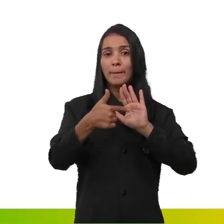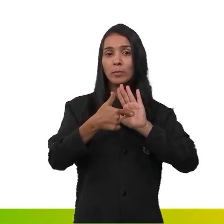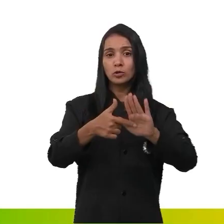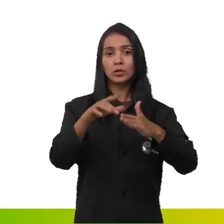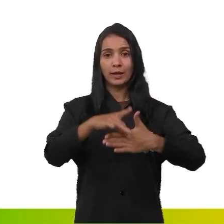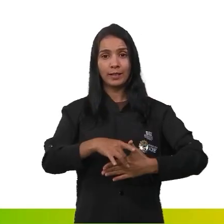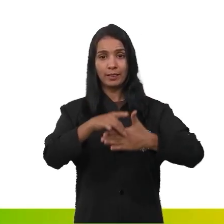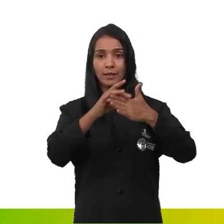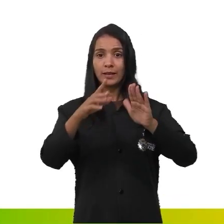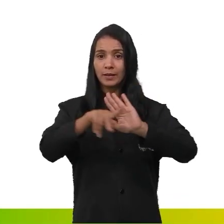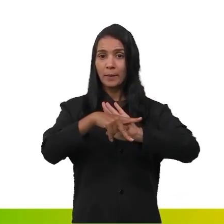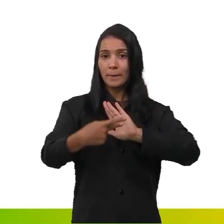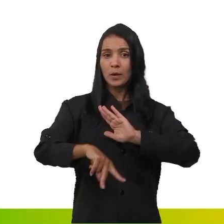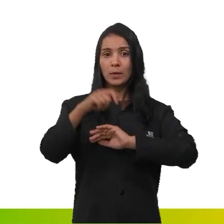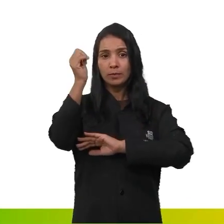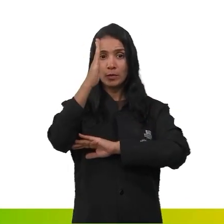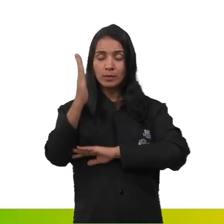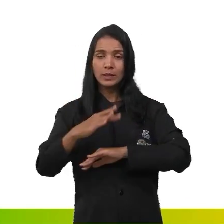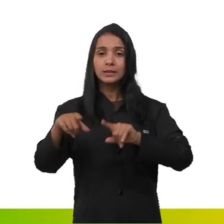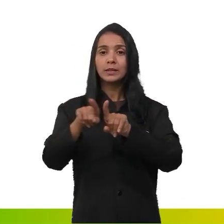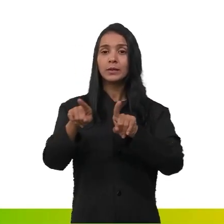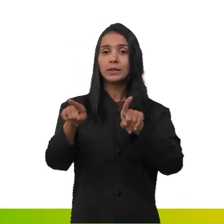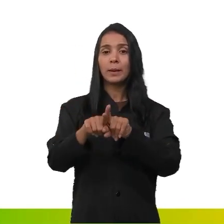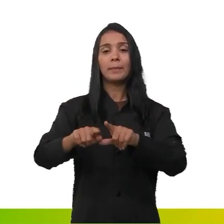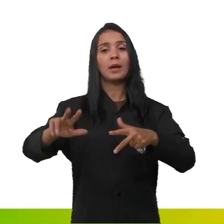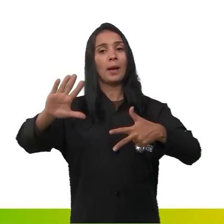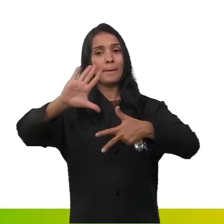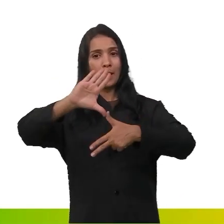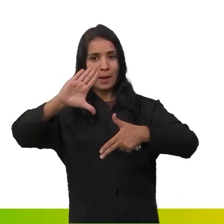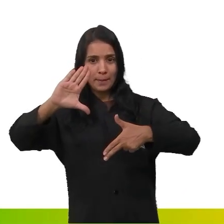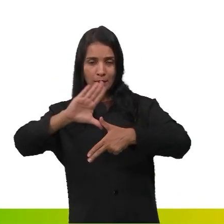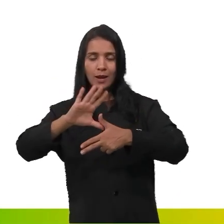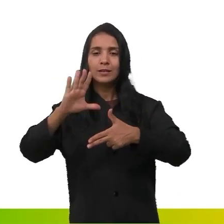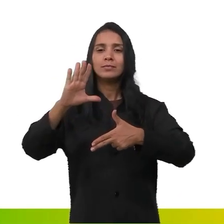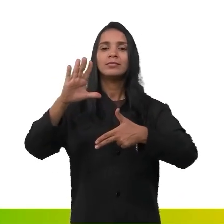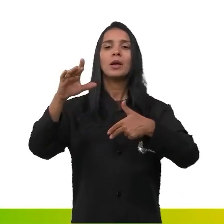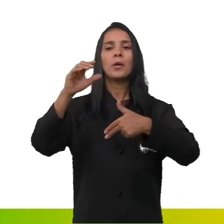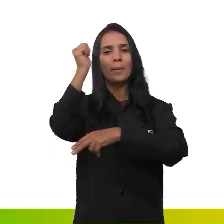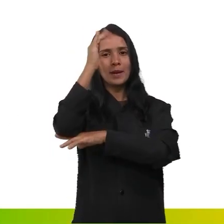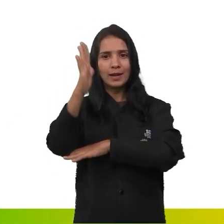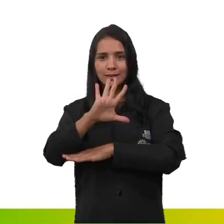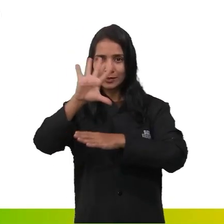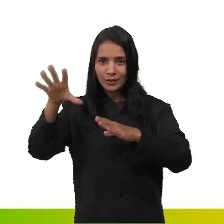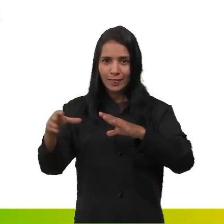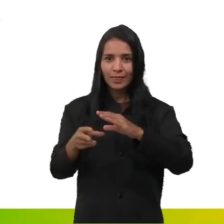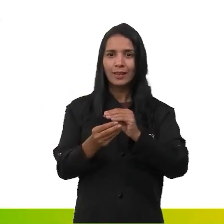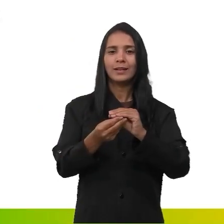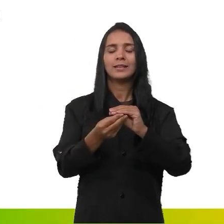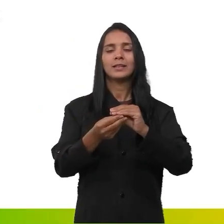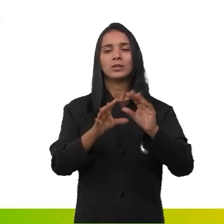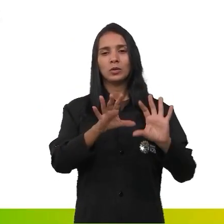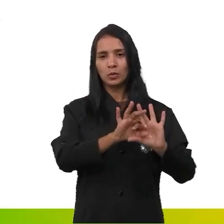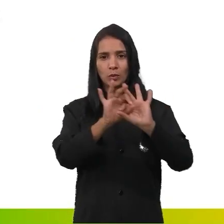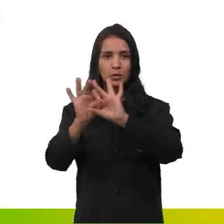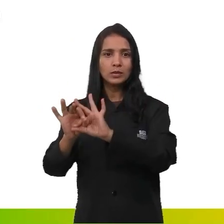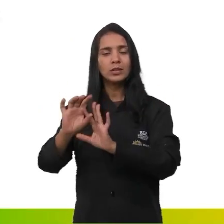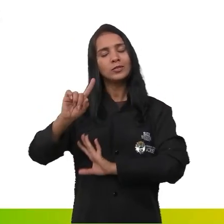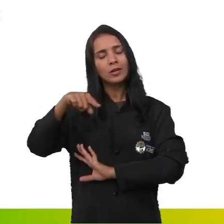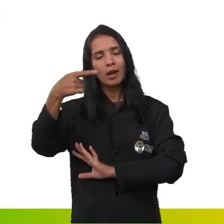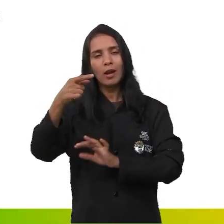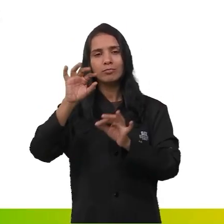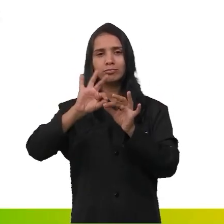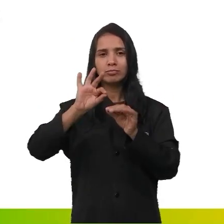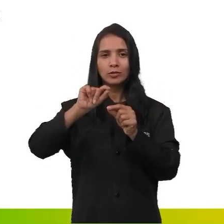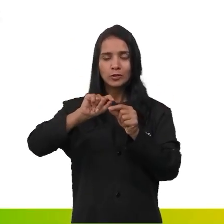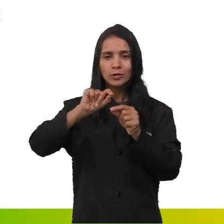governos populistas na América Latina, e o Brasil se encaixa dentro desse contexto, e tivemos uma conclusão. Essas são as